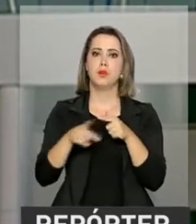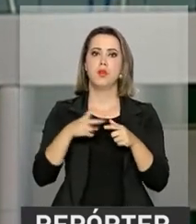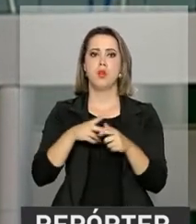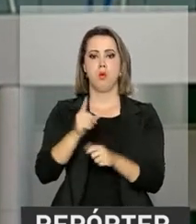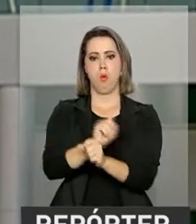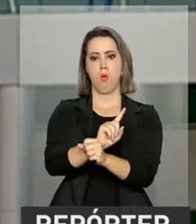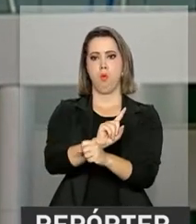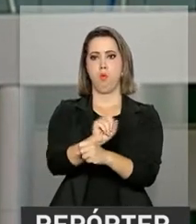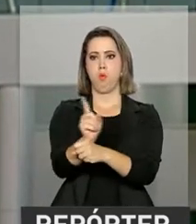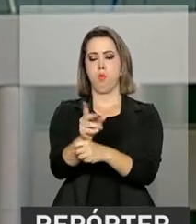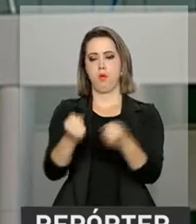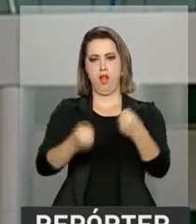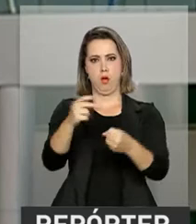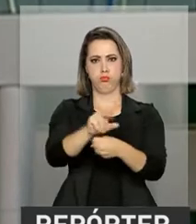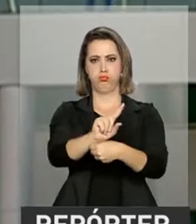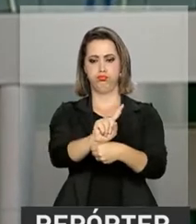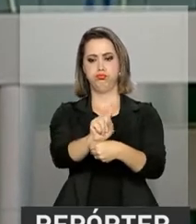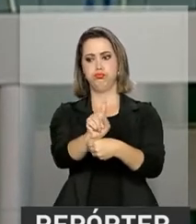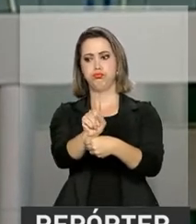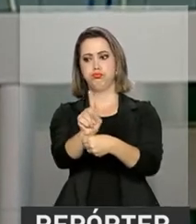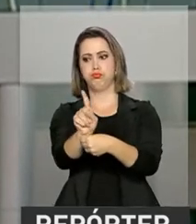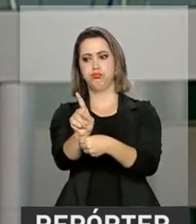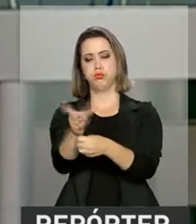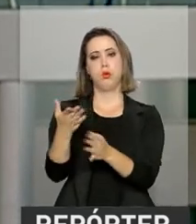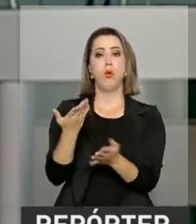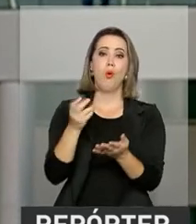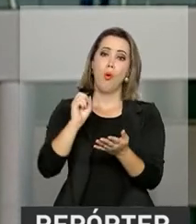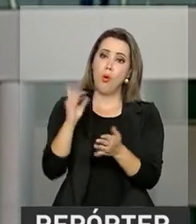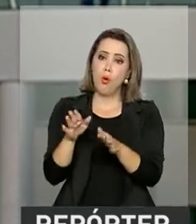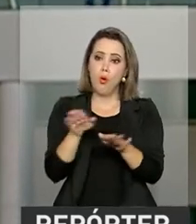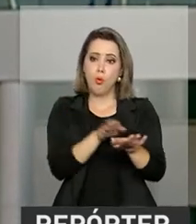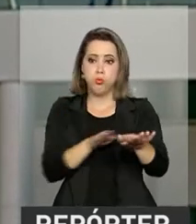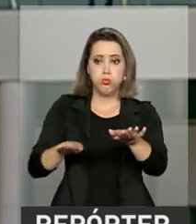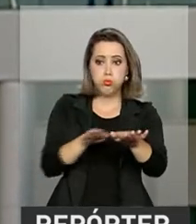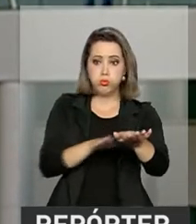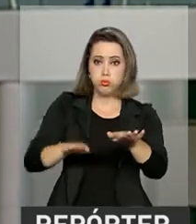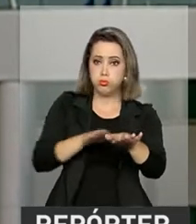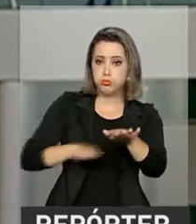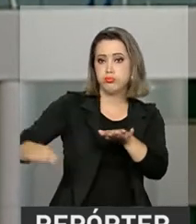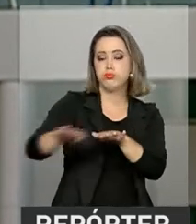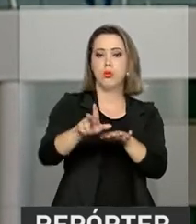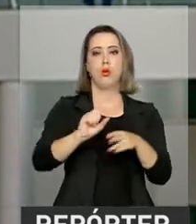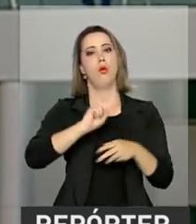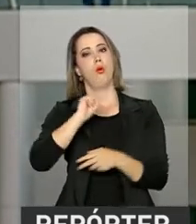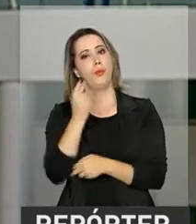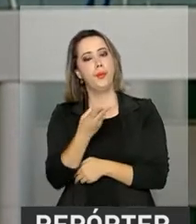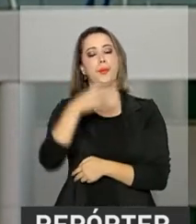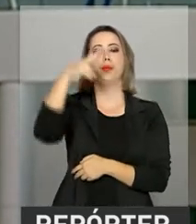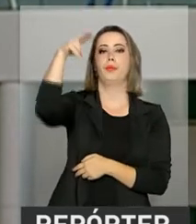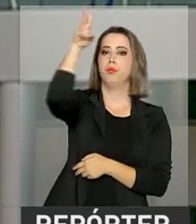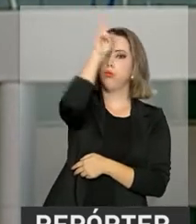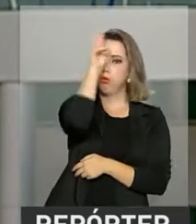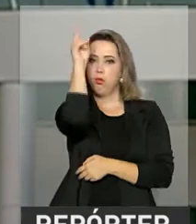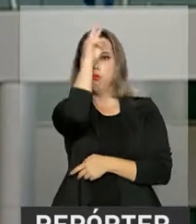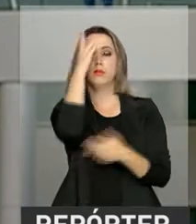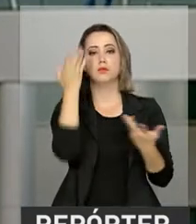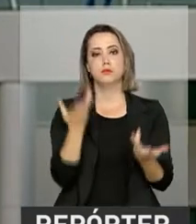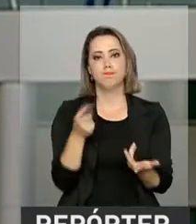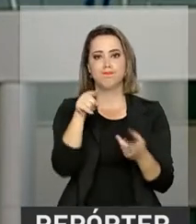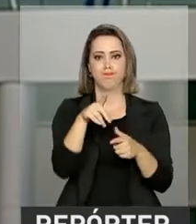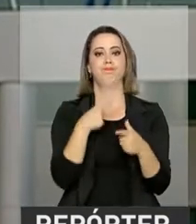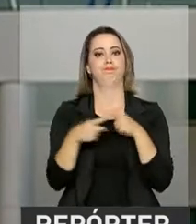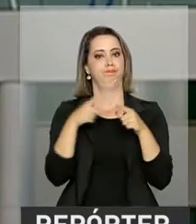velocidade ultrapassagem indevida alcoolemia o uso de álcool ao volante então só as condutas que leva a uma maior letalidade